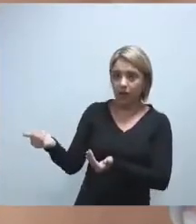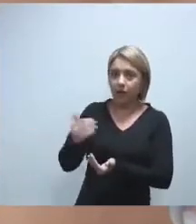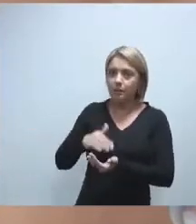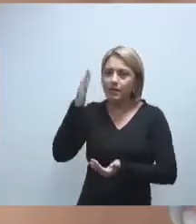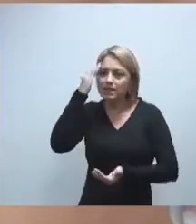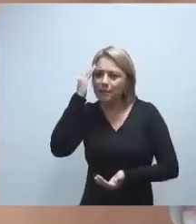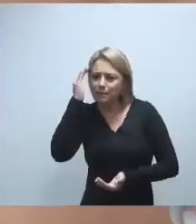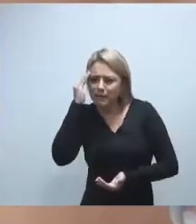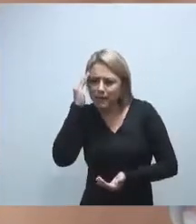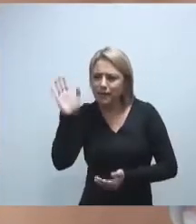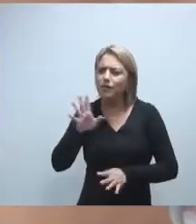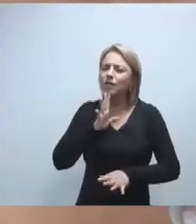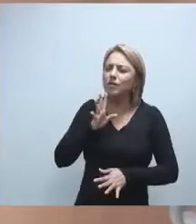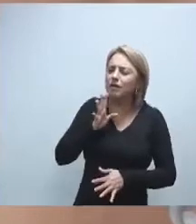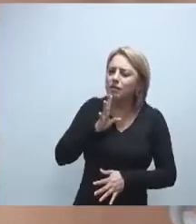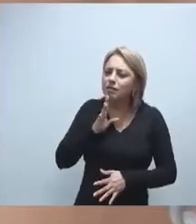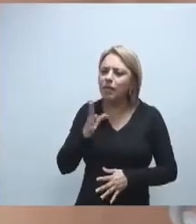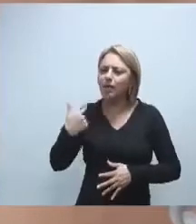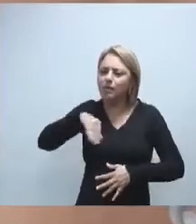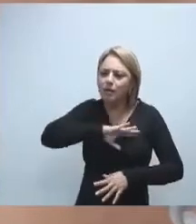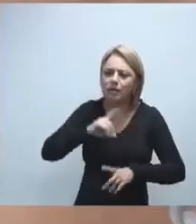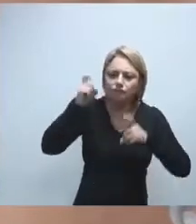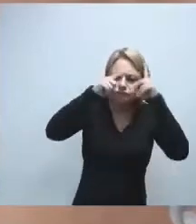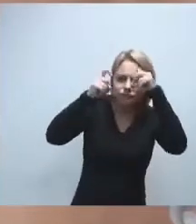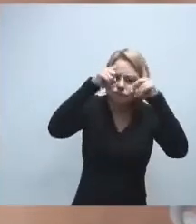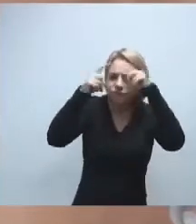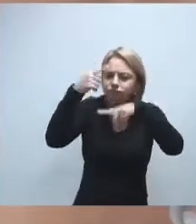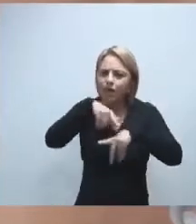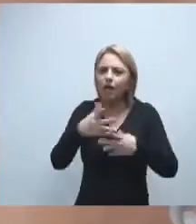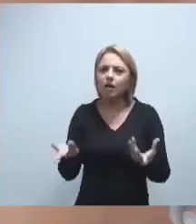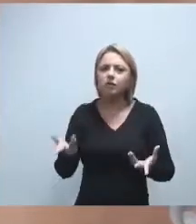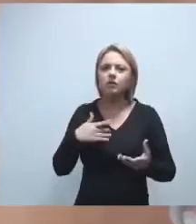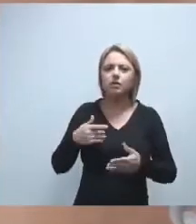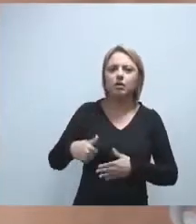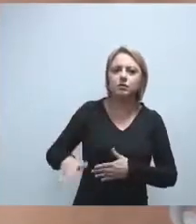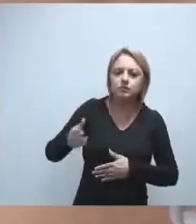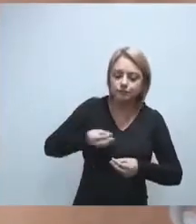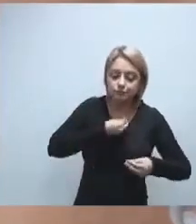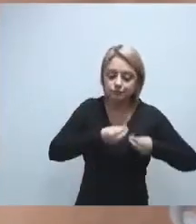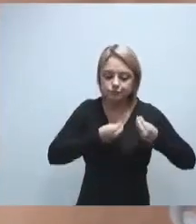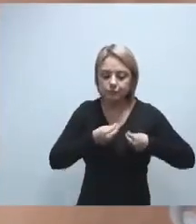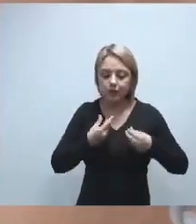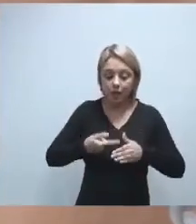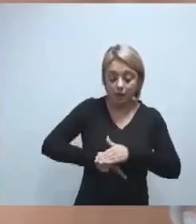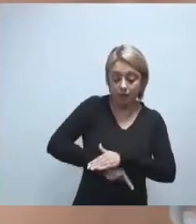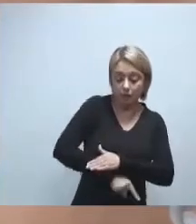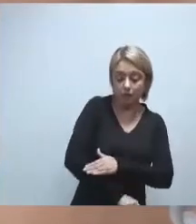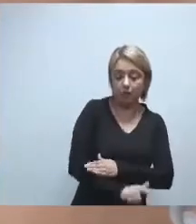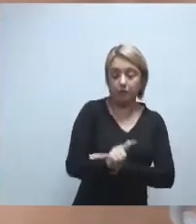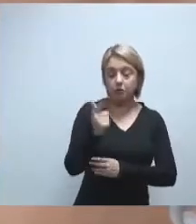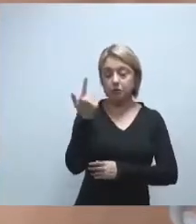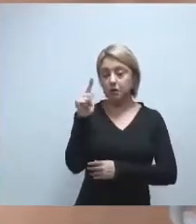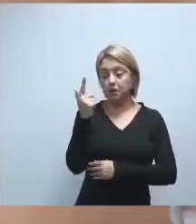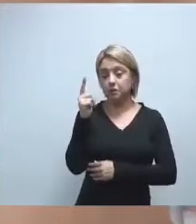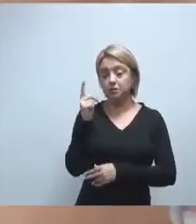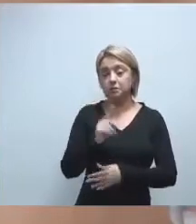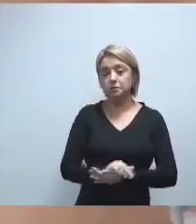nosso se fico meio que eram as nossas dificuldades o que nós passamos é no interior de goiás